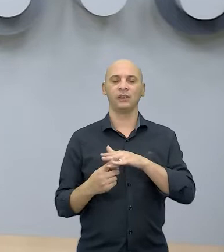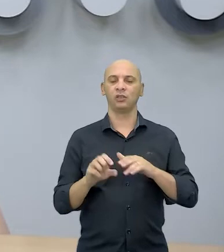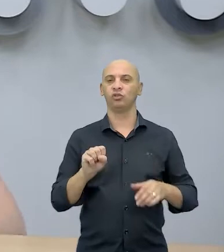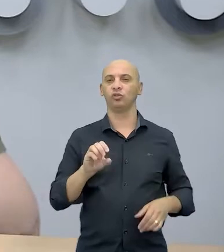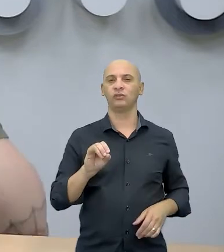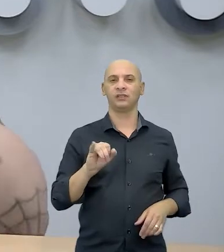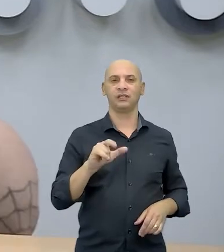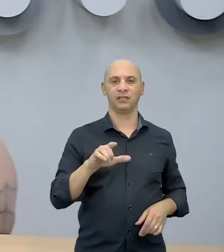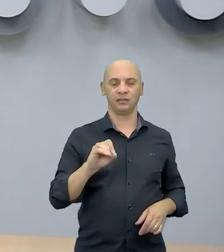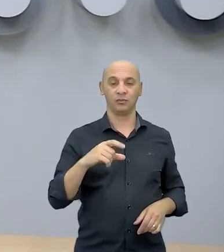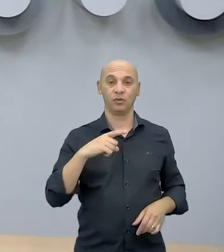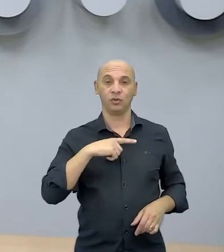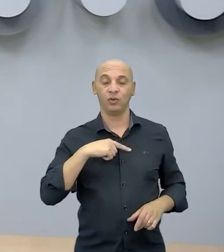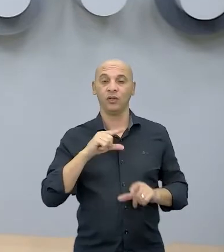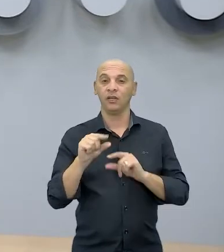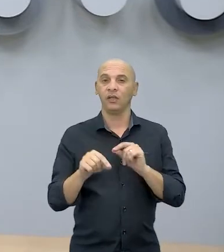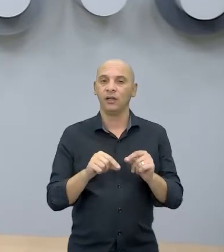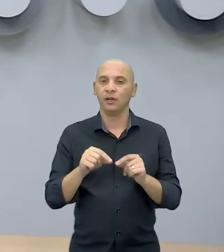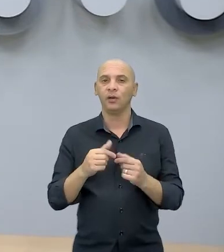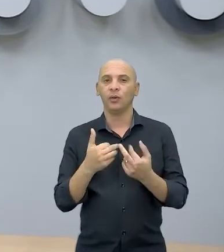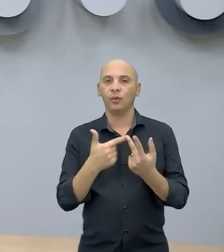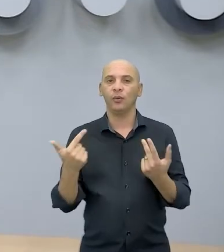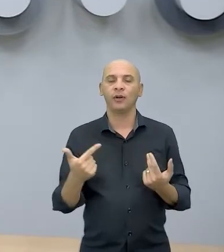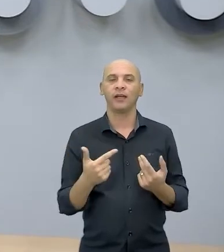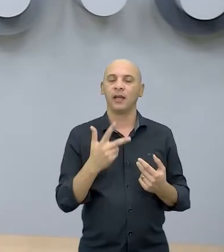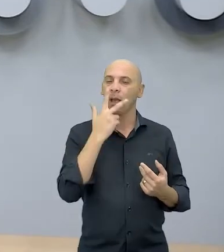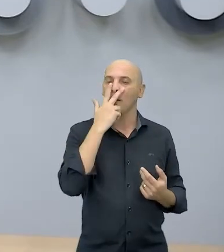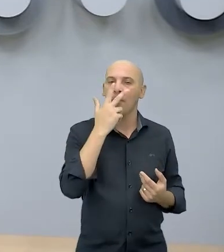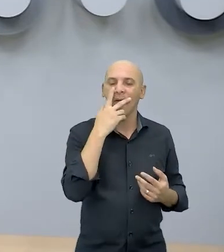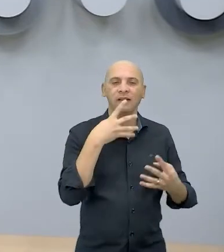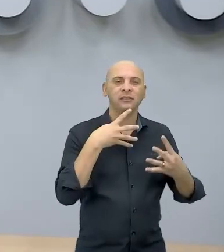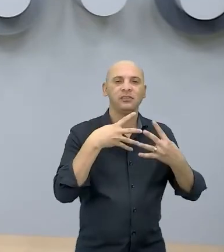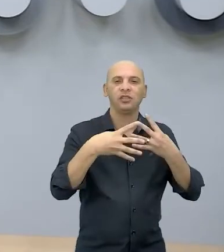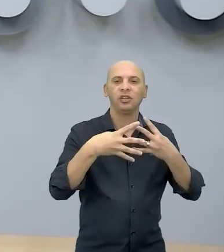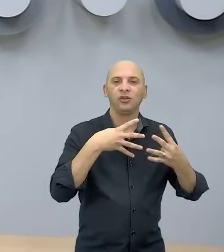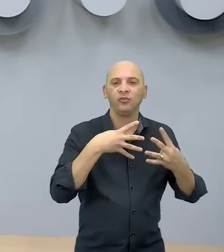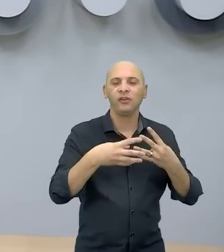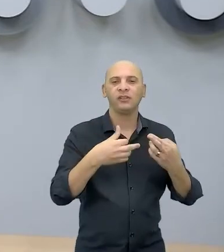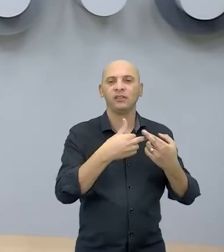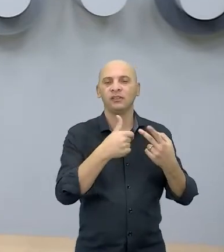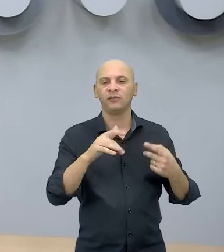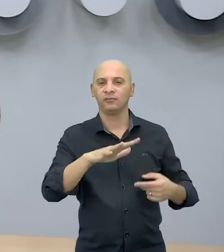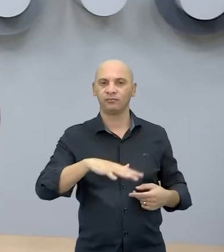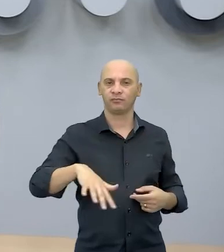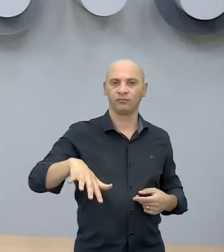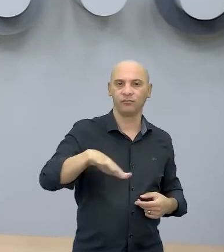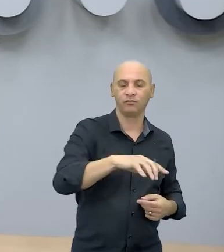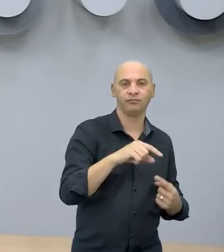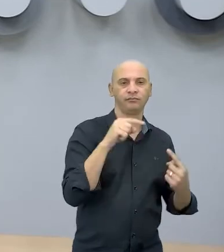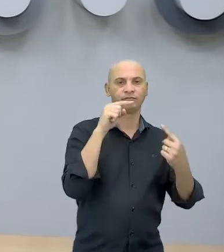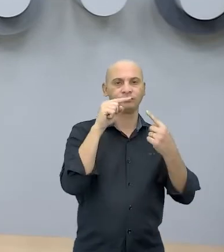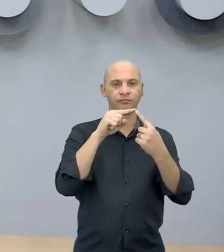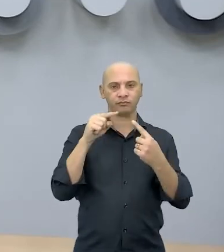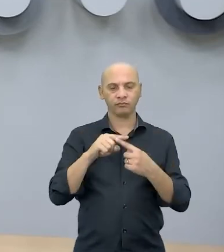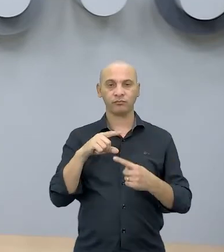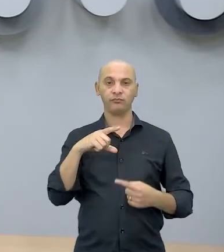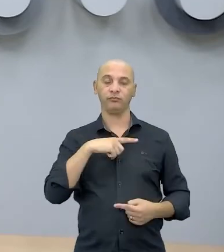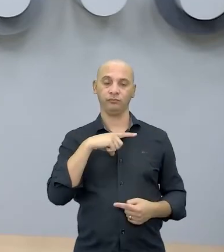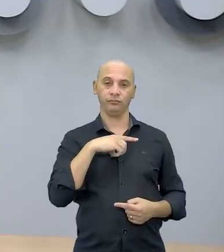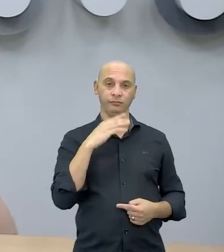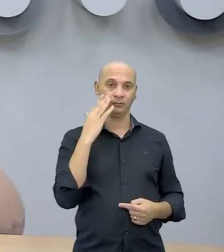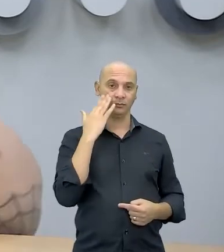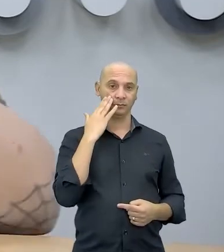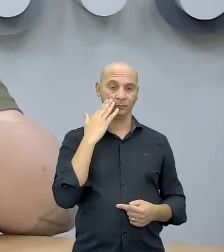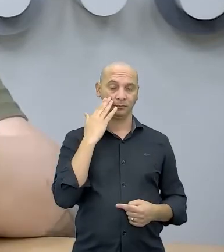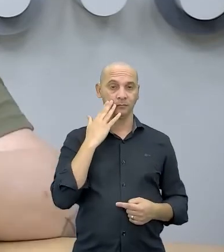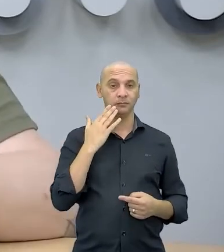que haveria uma misteriosa mão invisível, né, do mercado. Talvez isso soe familiar para vocês, né,